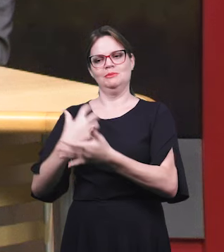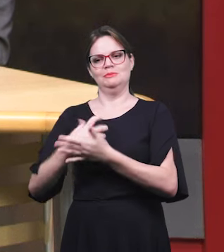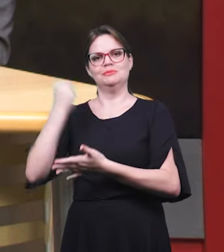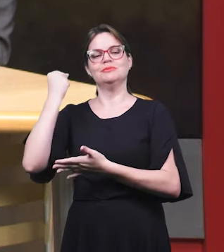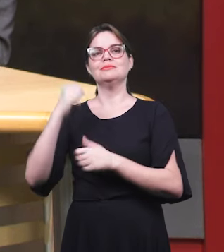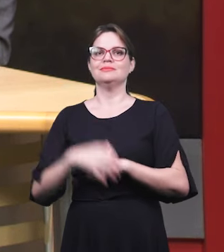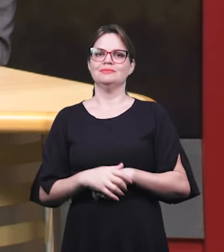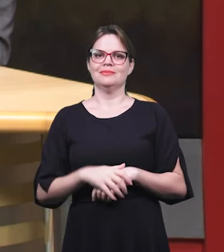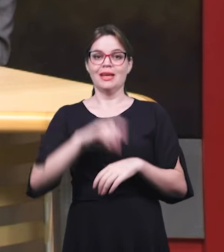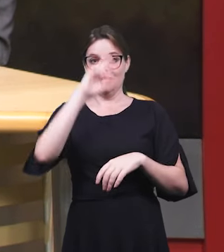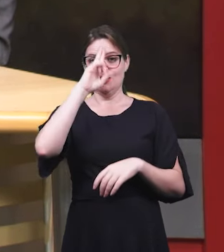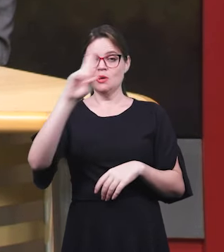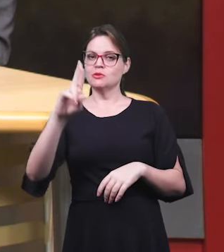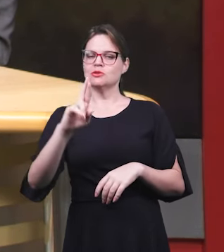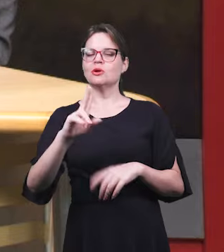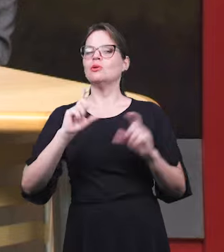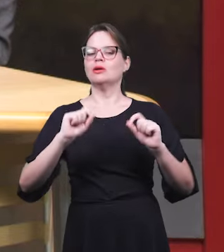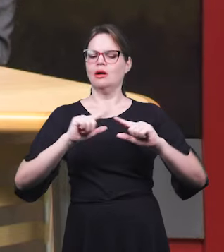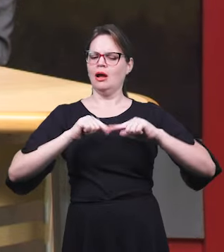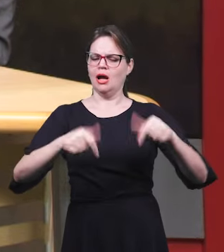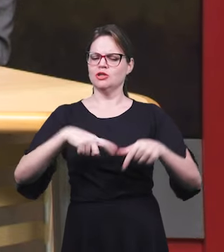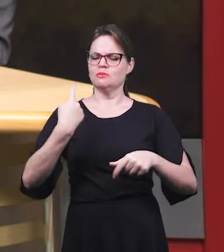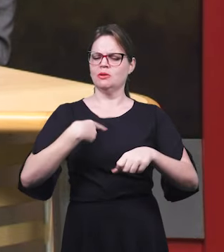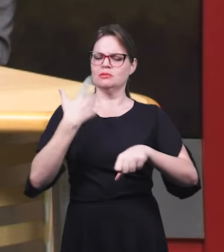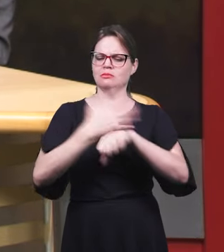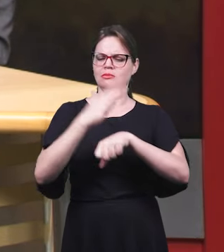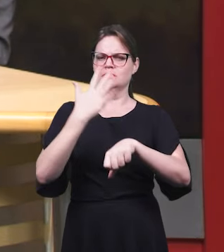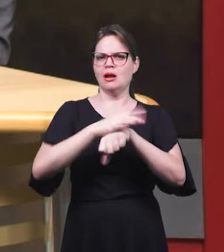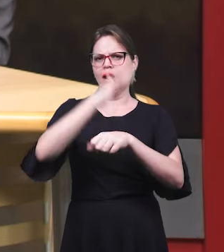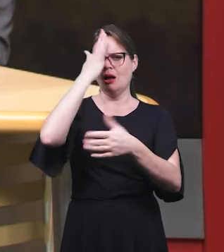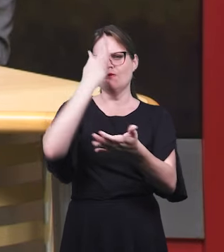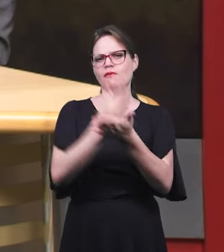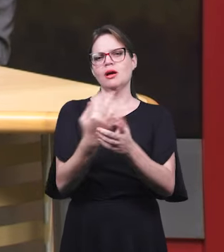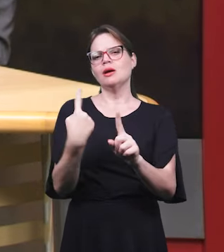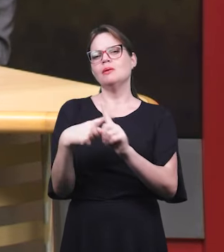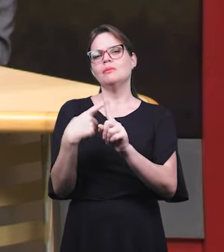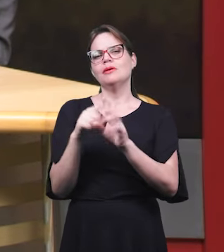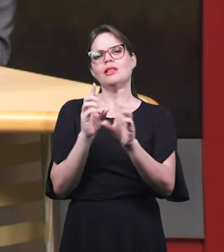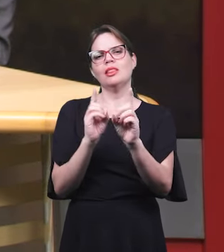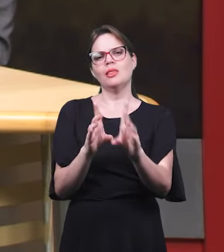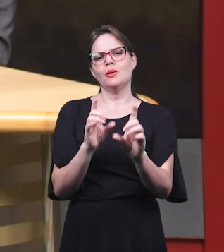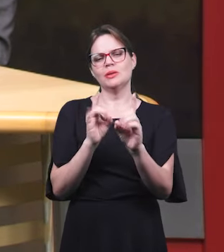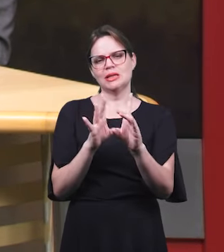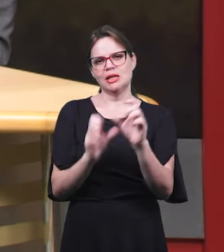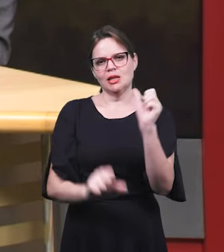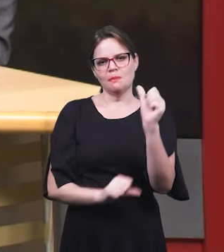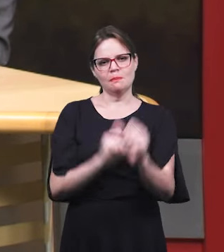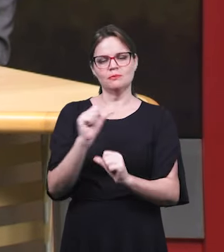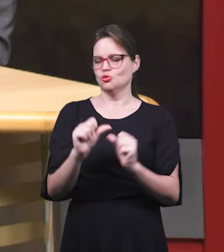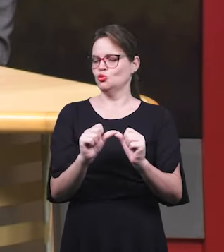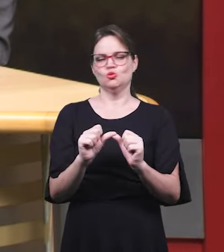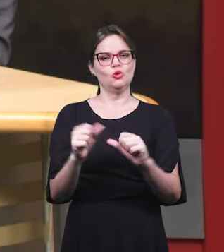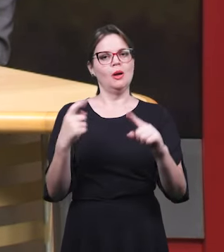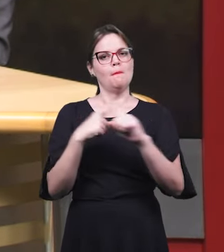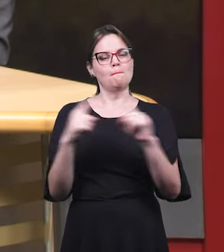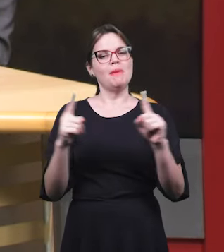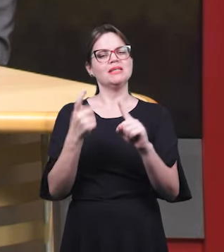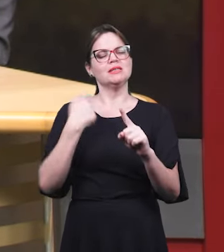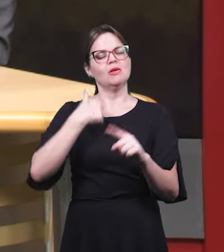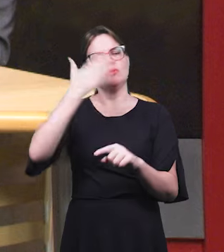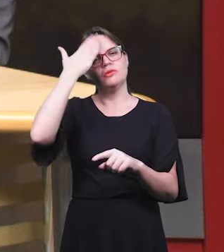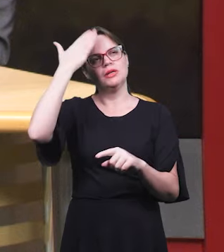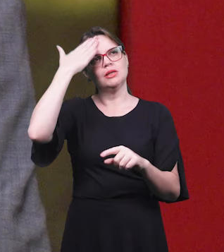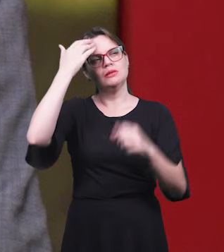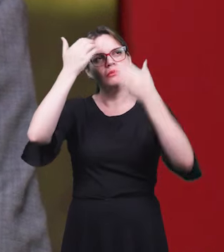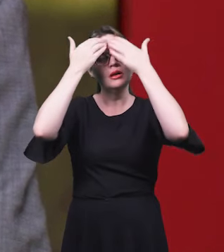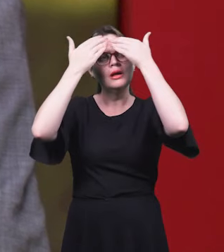doutrina, ela não muda. Não muda. O que ela é aperfeiçoada no seu entendimento à medida que o Espírito Santo é derramado,